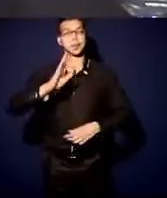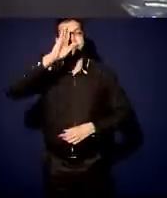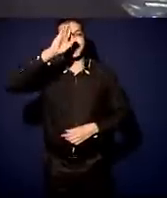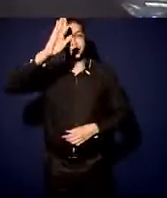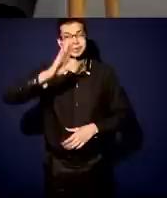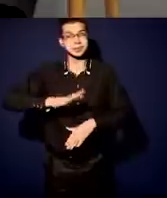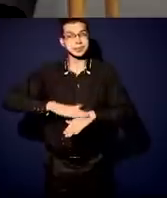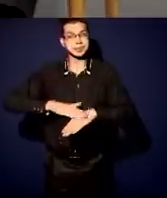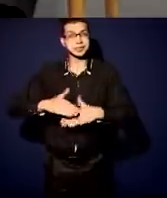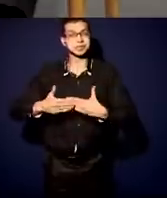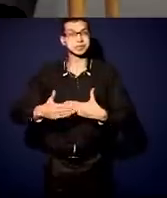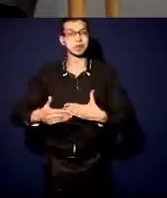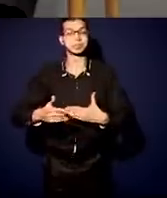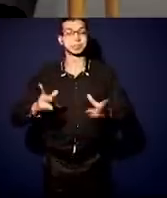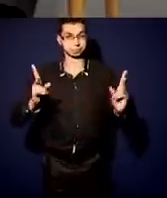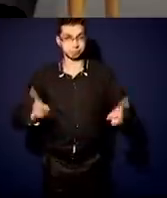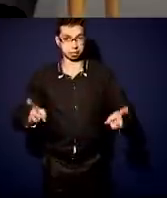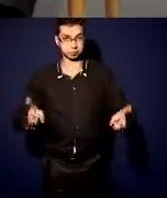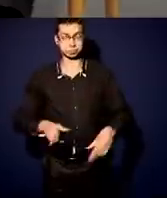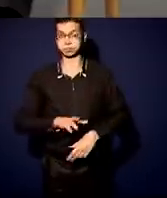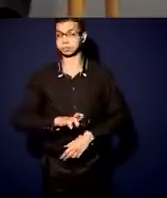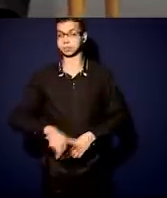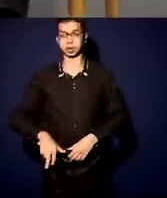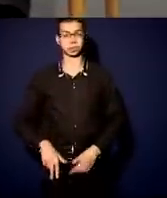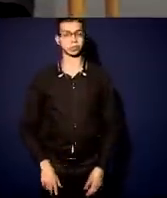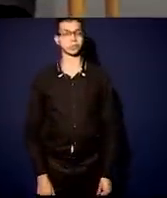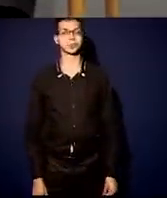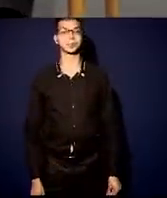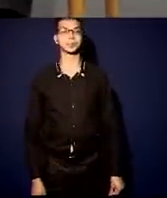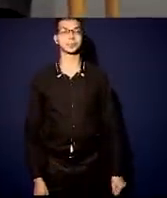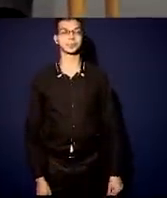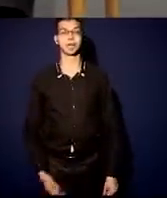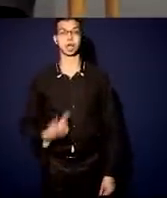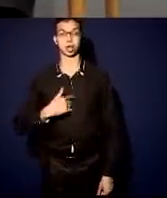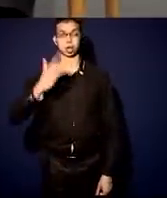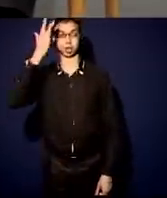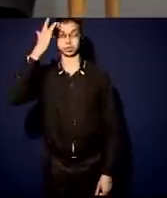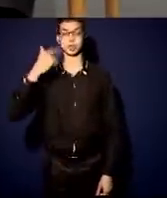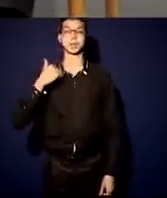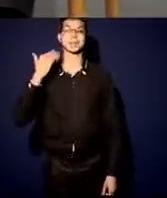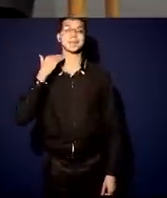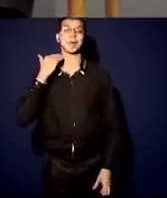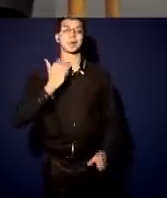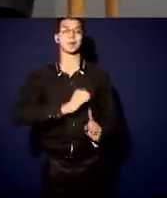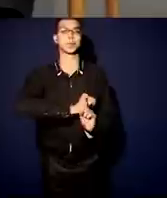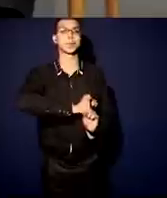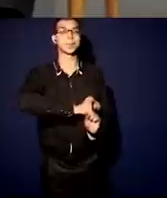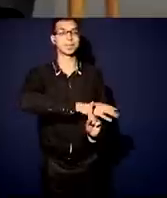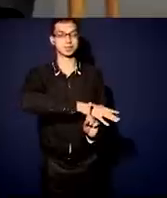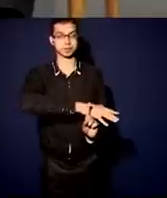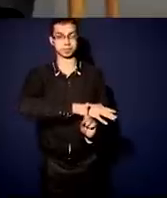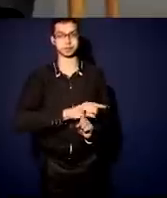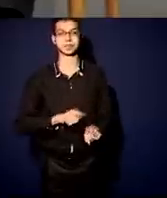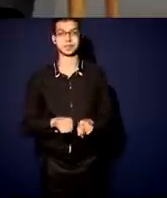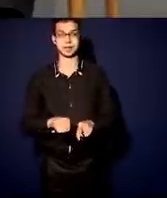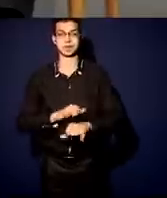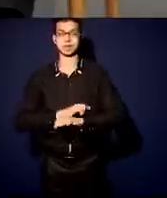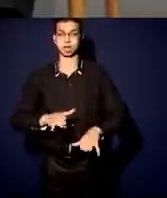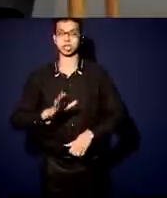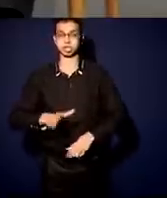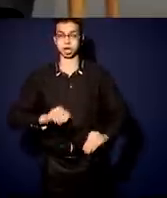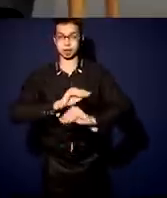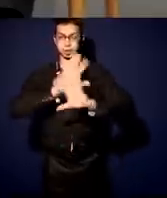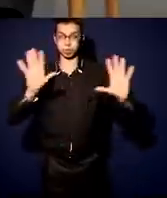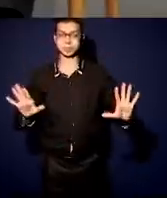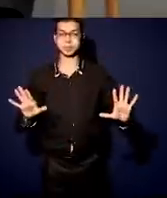quando ainda por cima eu acho que eu sou o próprio presidente do Banco Central Roberto Campos já deixou isso muito